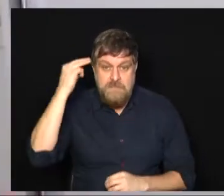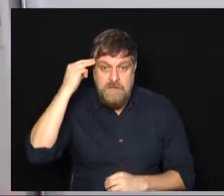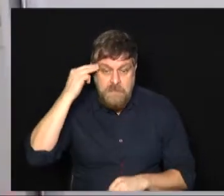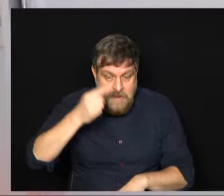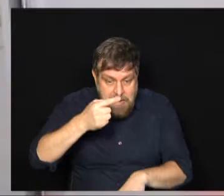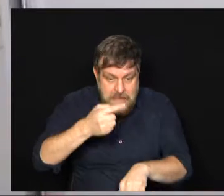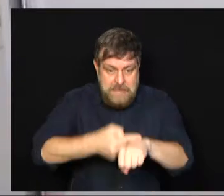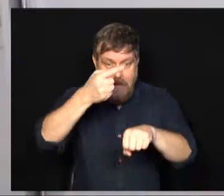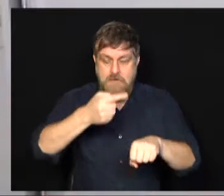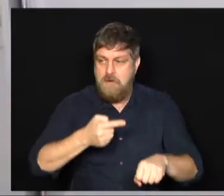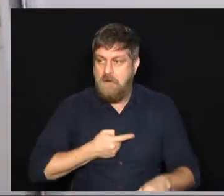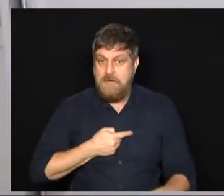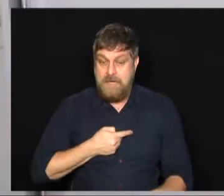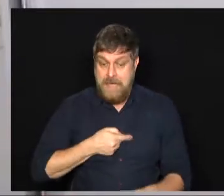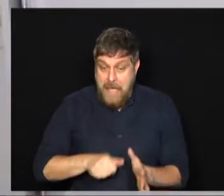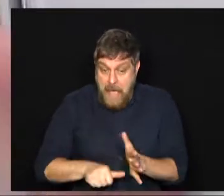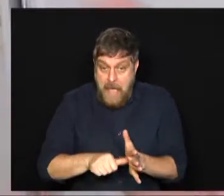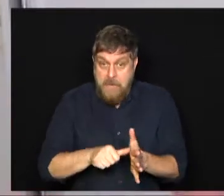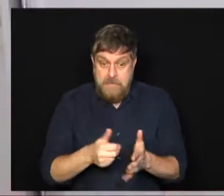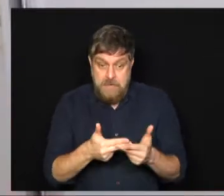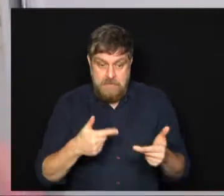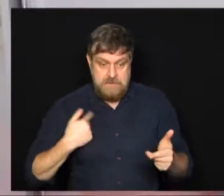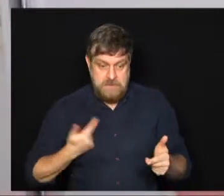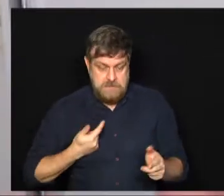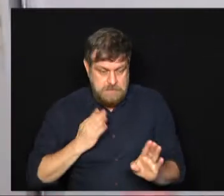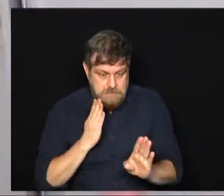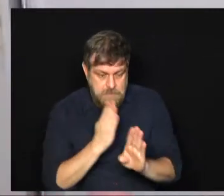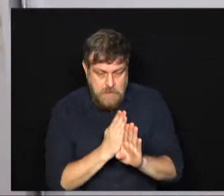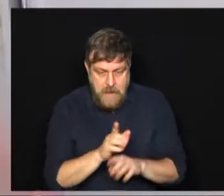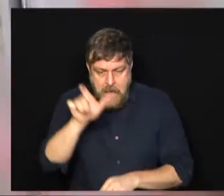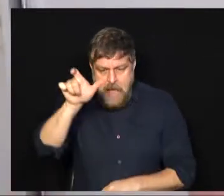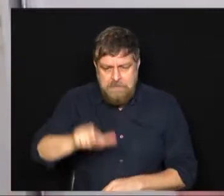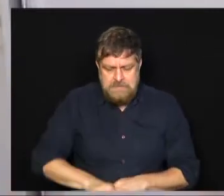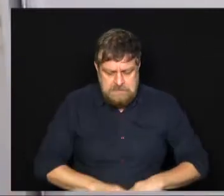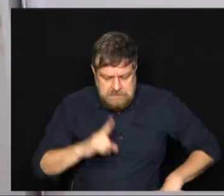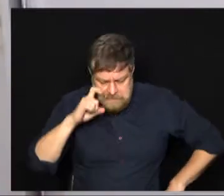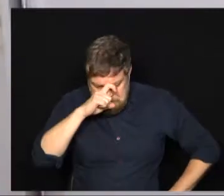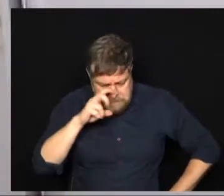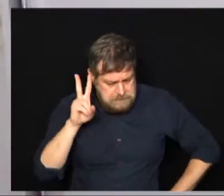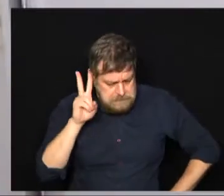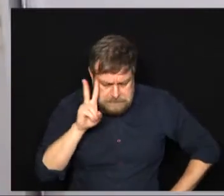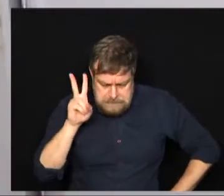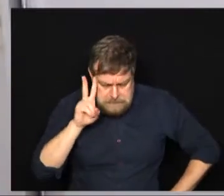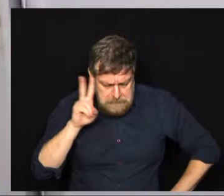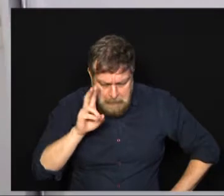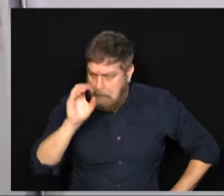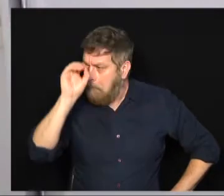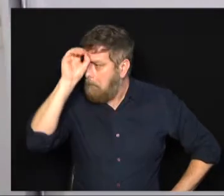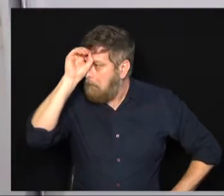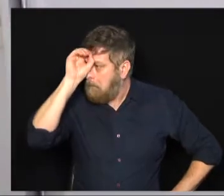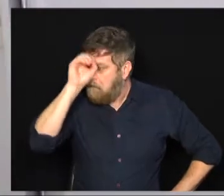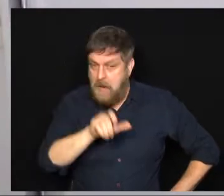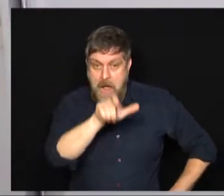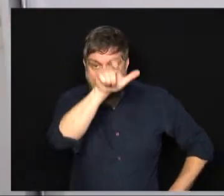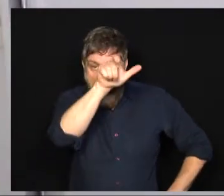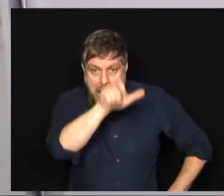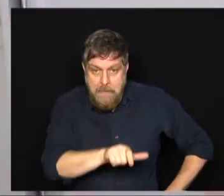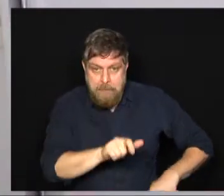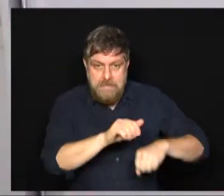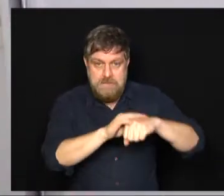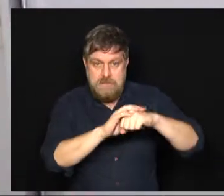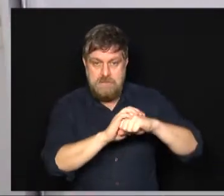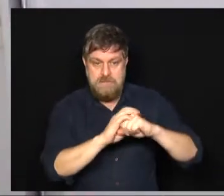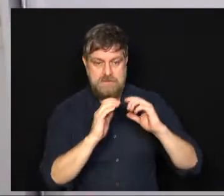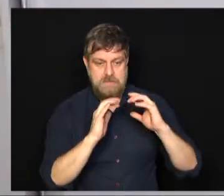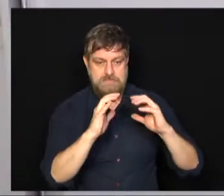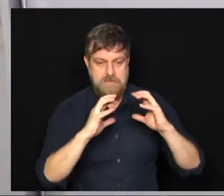recente é o primeiro sintoma, né, essa dificuldade de lembrar de fatos recentes, mas o paciente com doença de Alzheimer apresenta